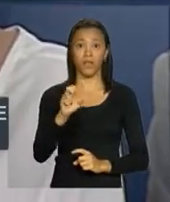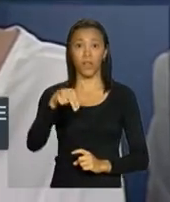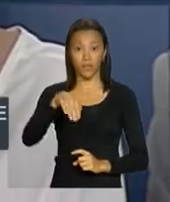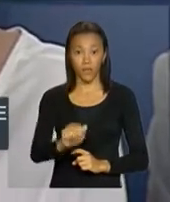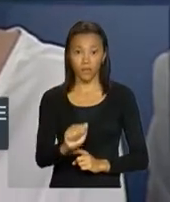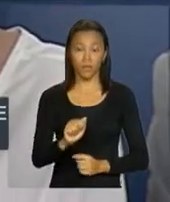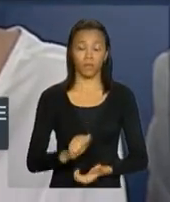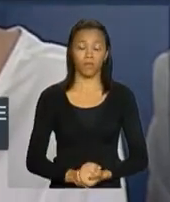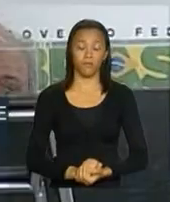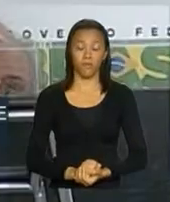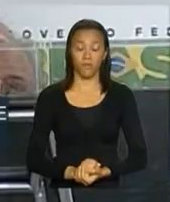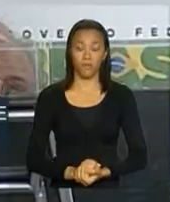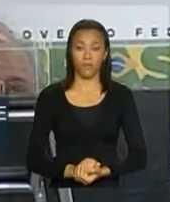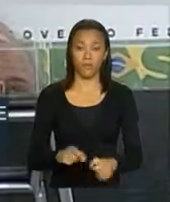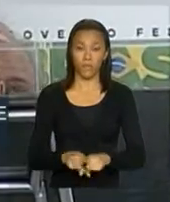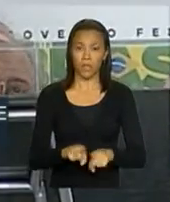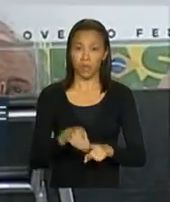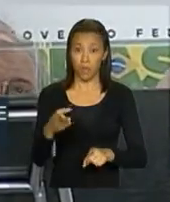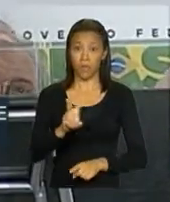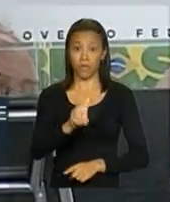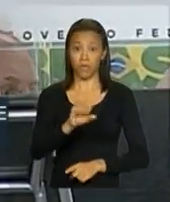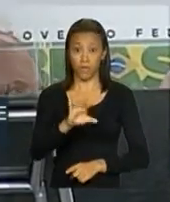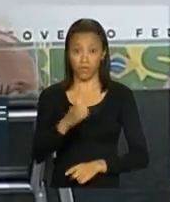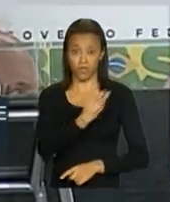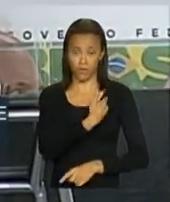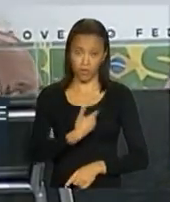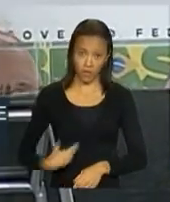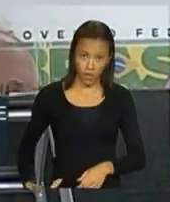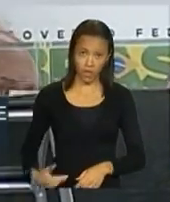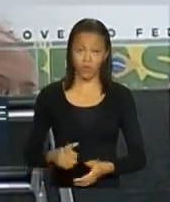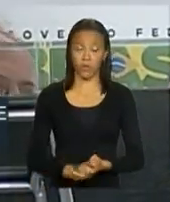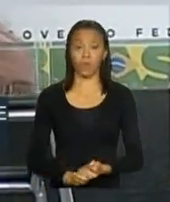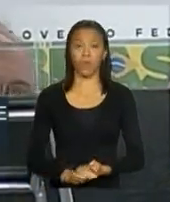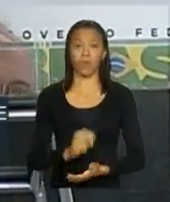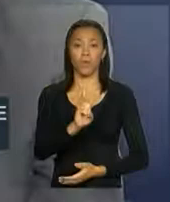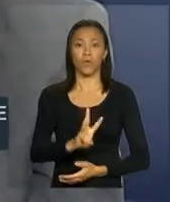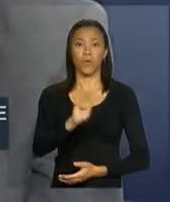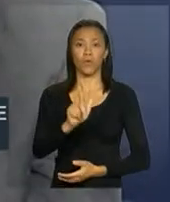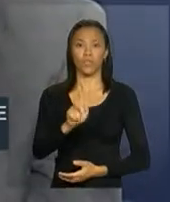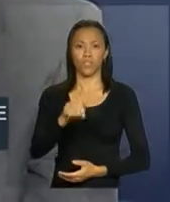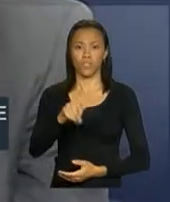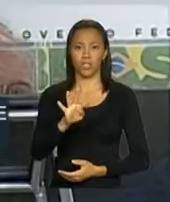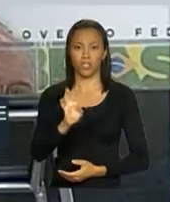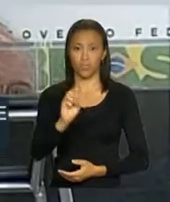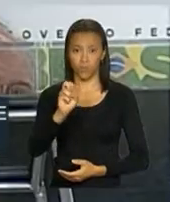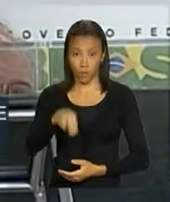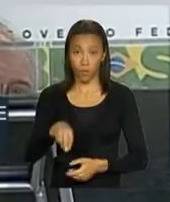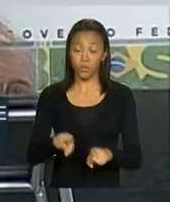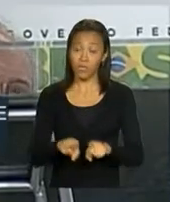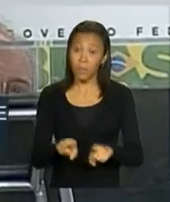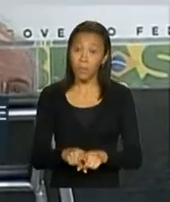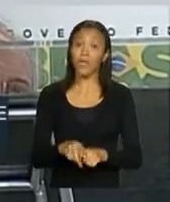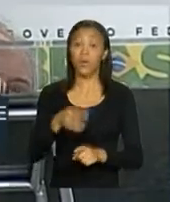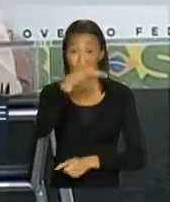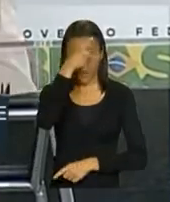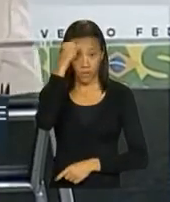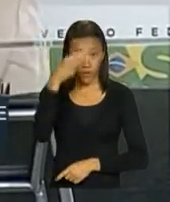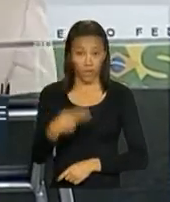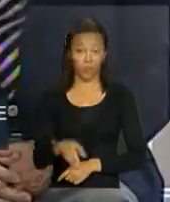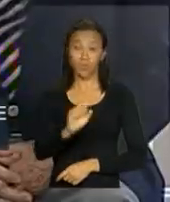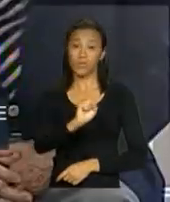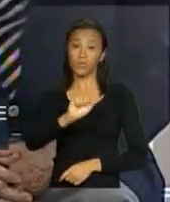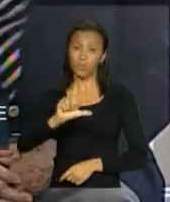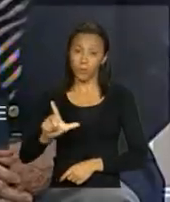o senhor vice-governador, Washington, o senhor prefeito de São Luís, João